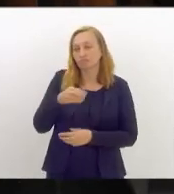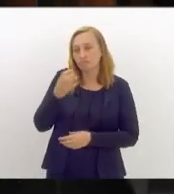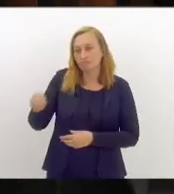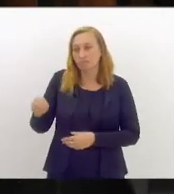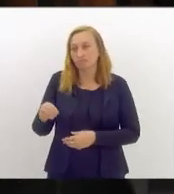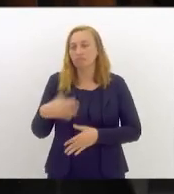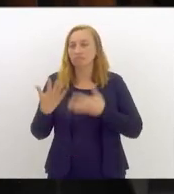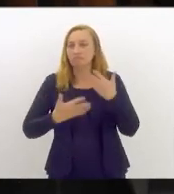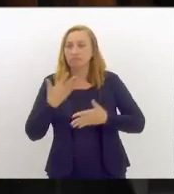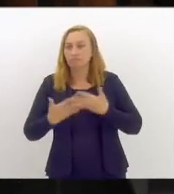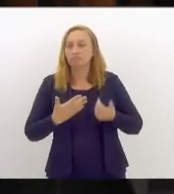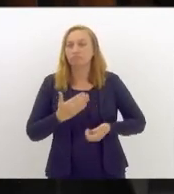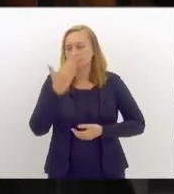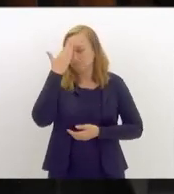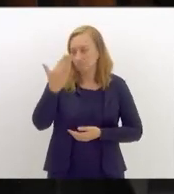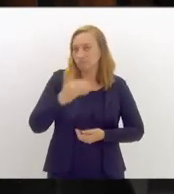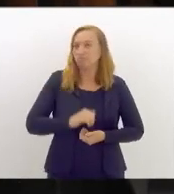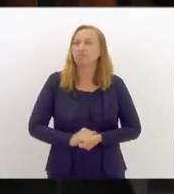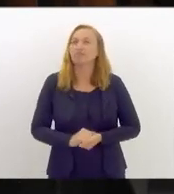gratidão